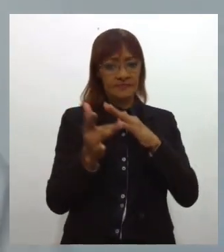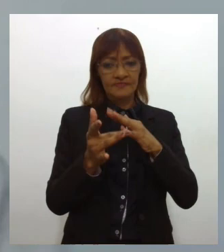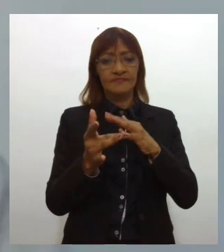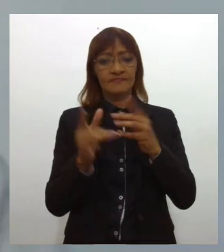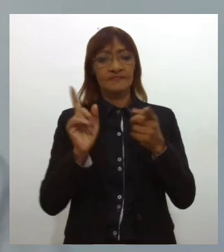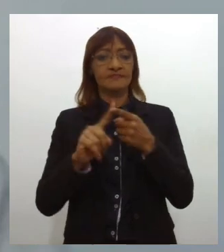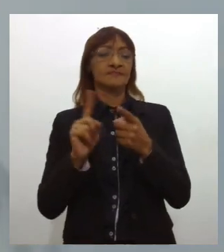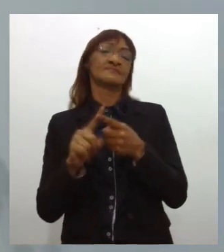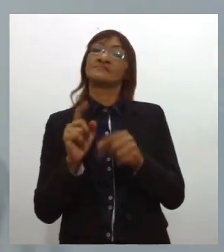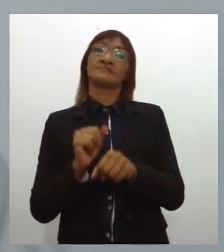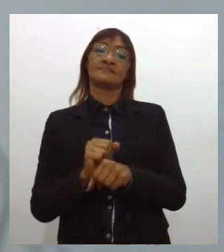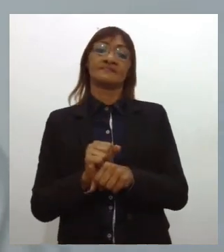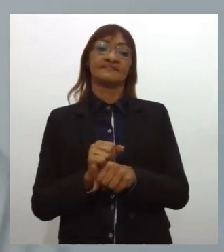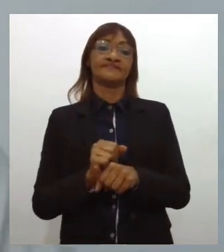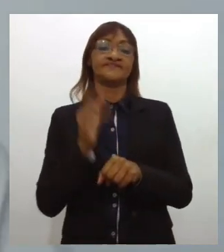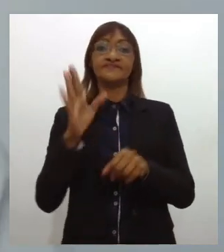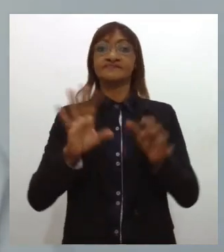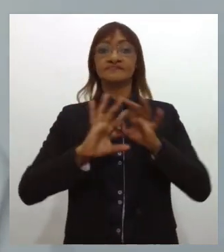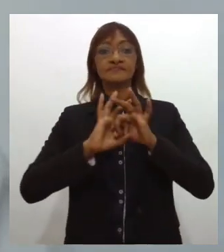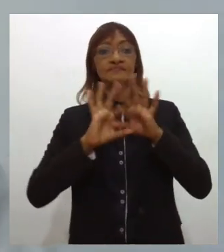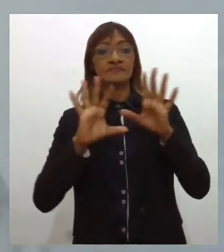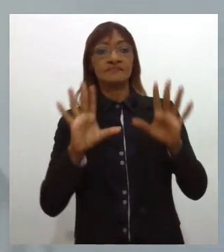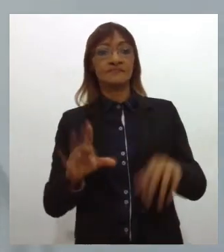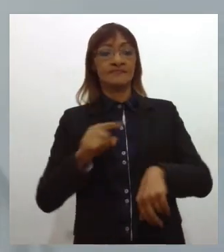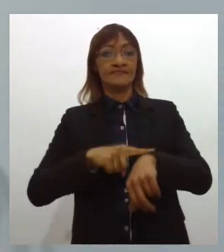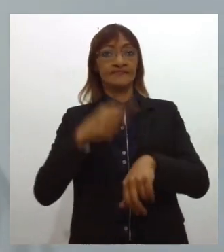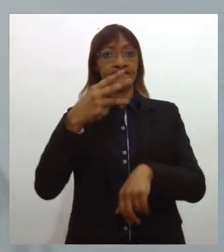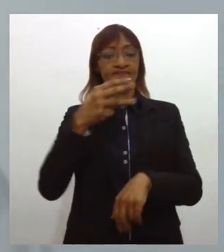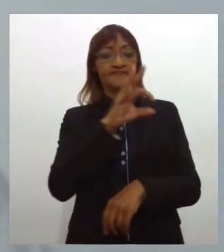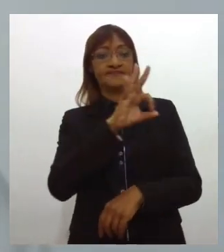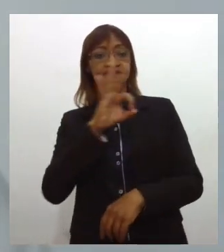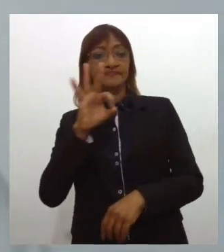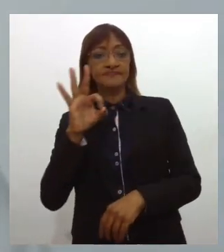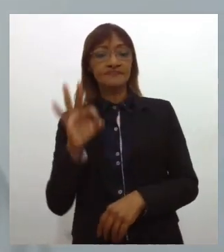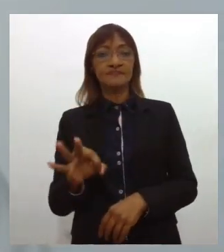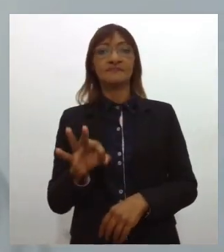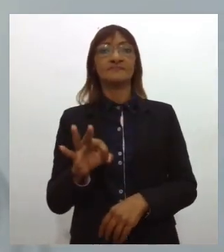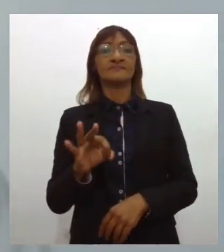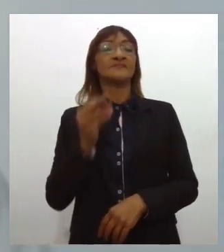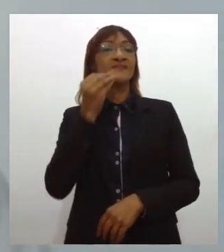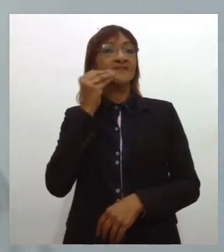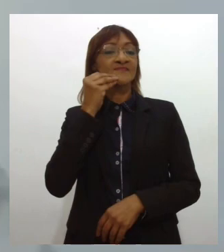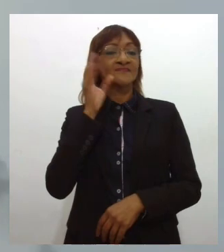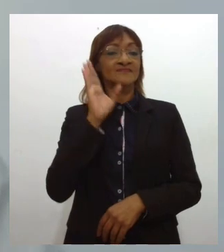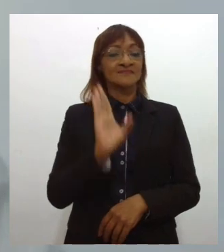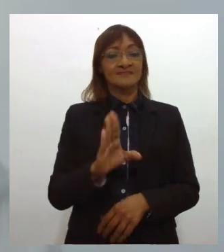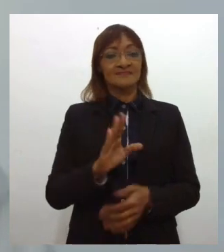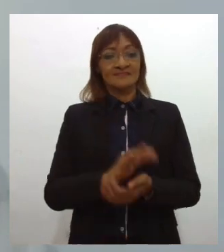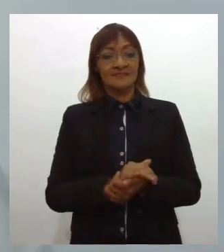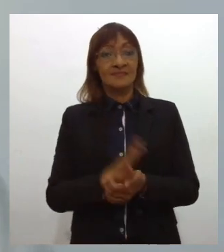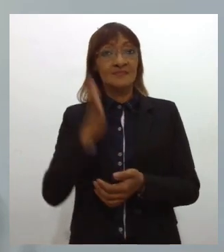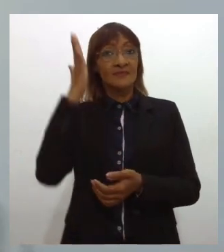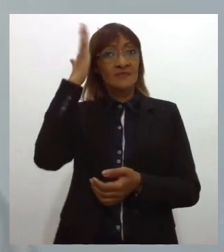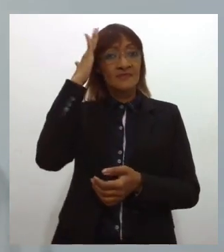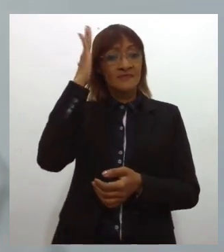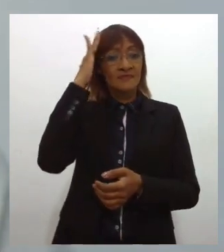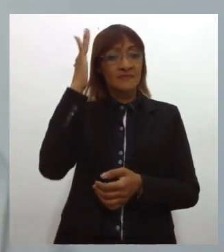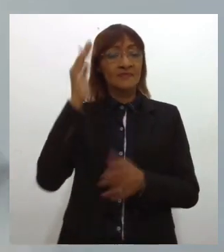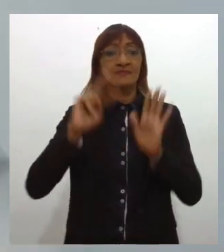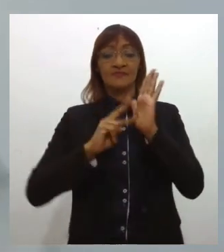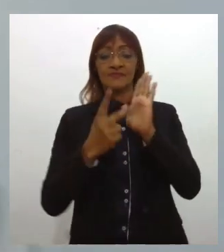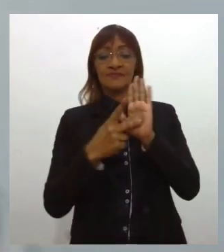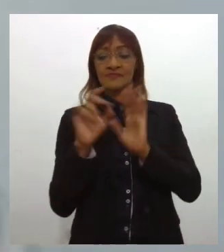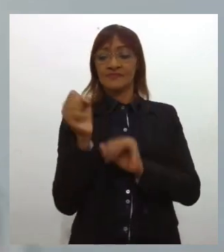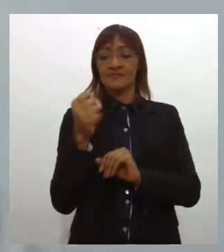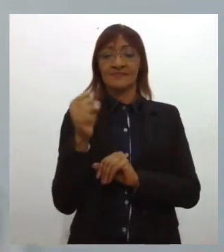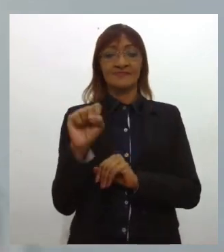ou pelo canal aberto, a partir das 15 horas. Você vai ter essa oportunidade de entender o que é Sergipe através